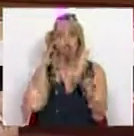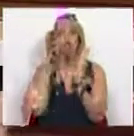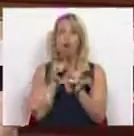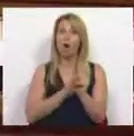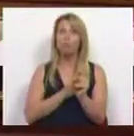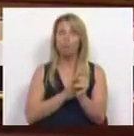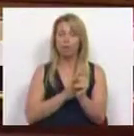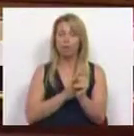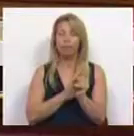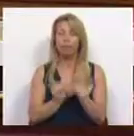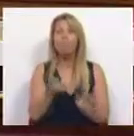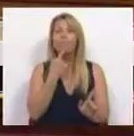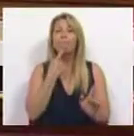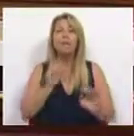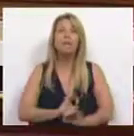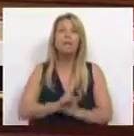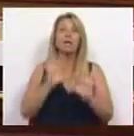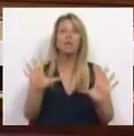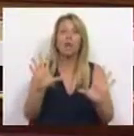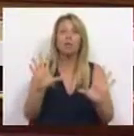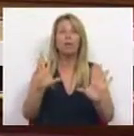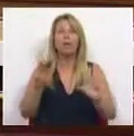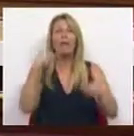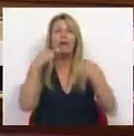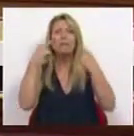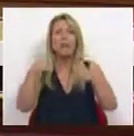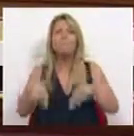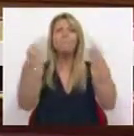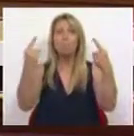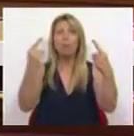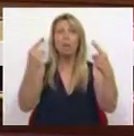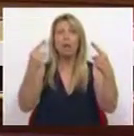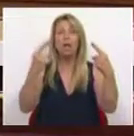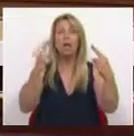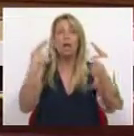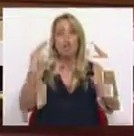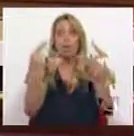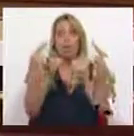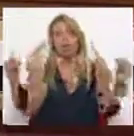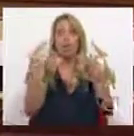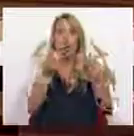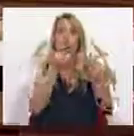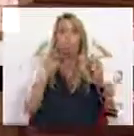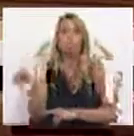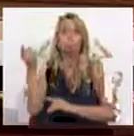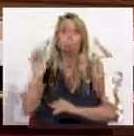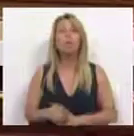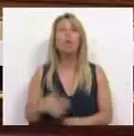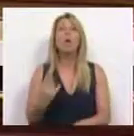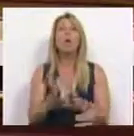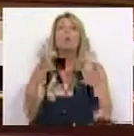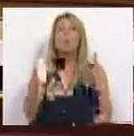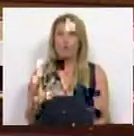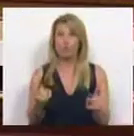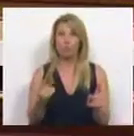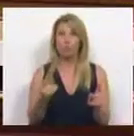de que se perceba nas cantinas públicas qual é o nível de desperdício. Porque as cantinas